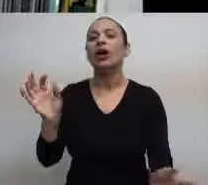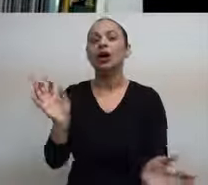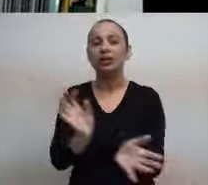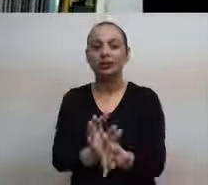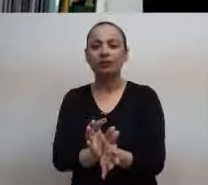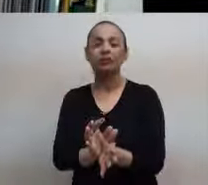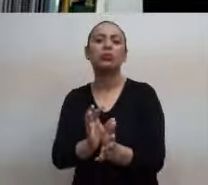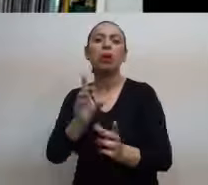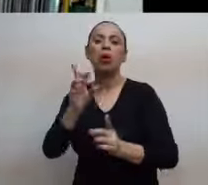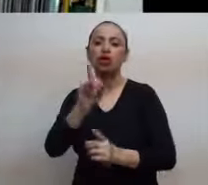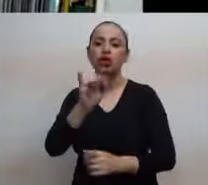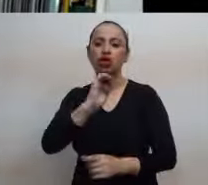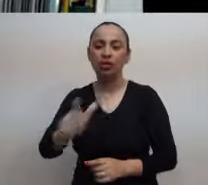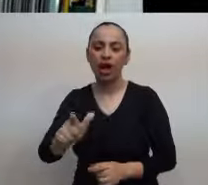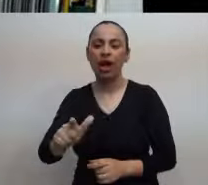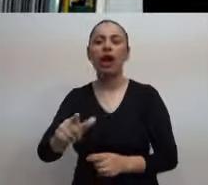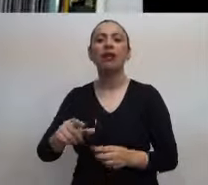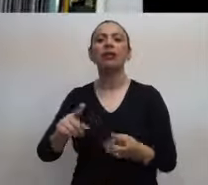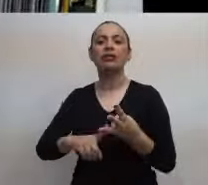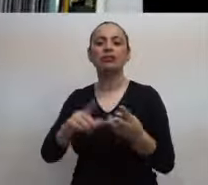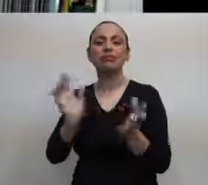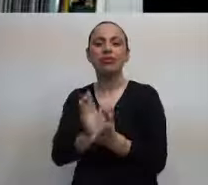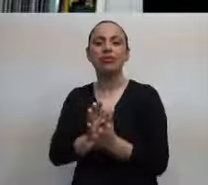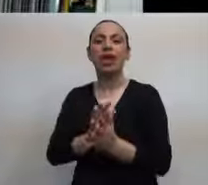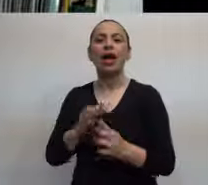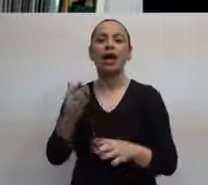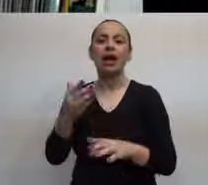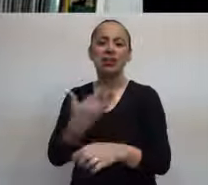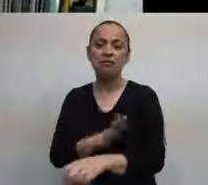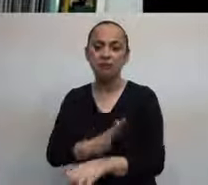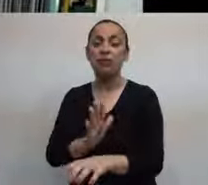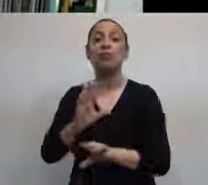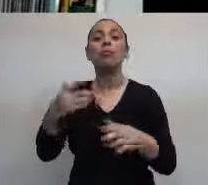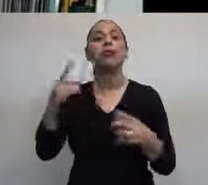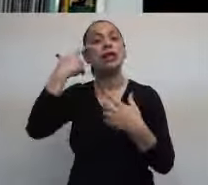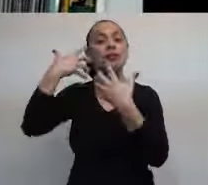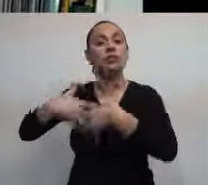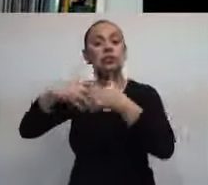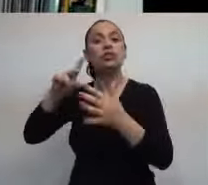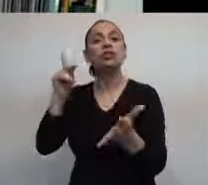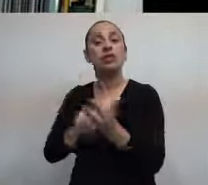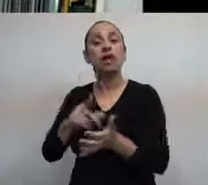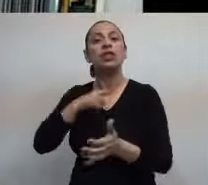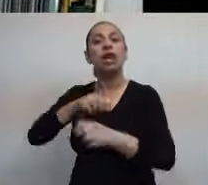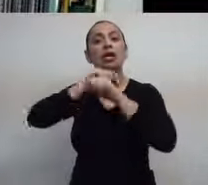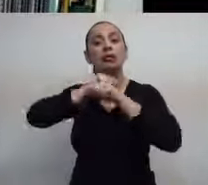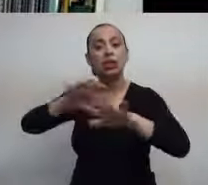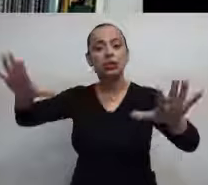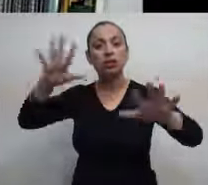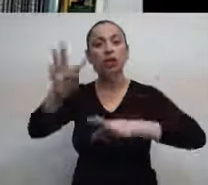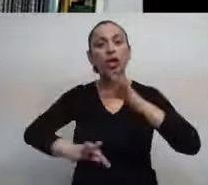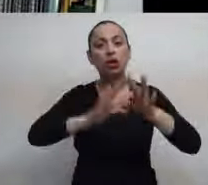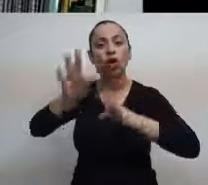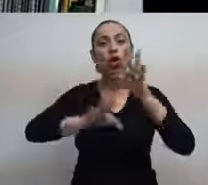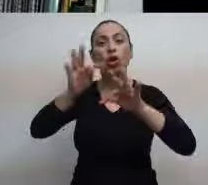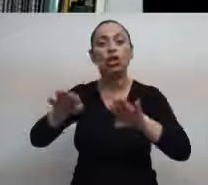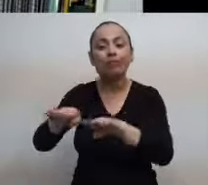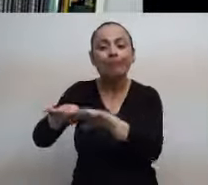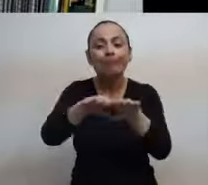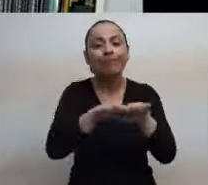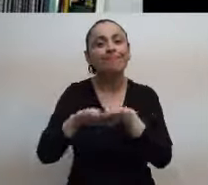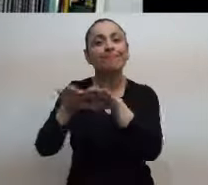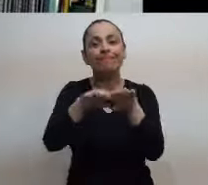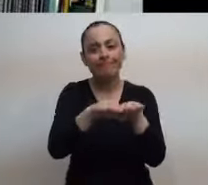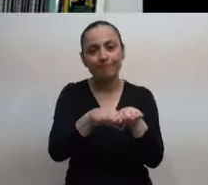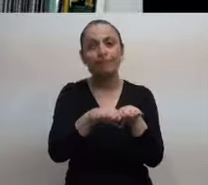ou digitais, mas de refletir exatamente se existe de fato uma expansão tecnológica igualitária,